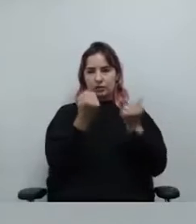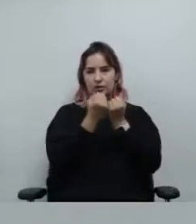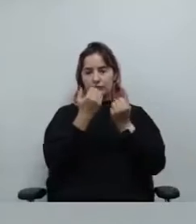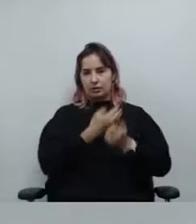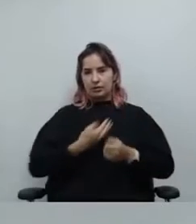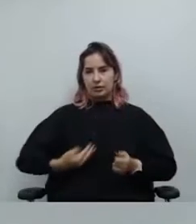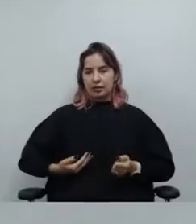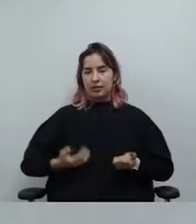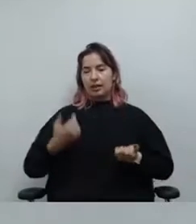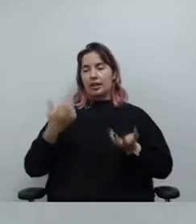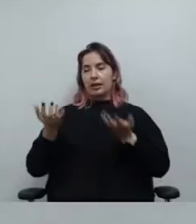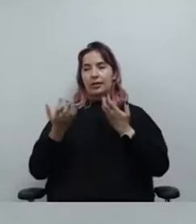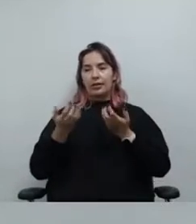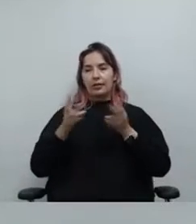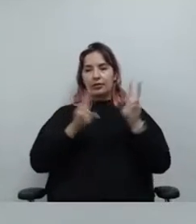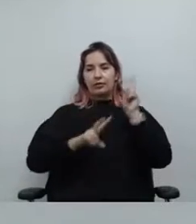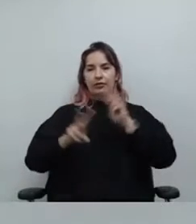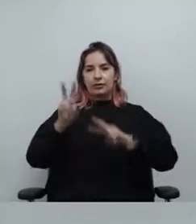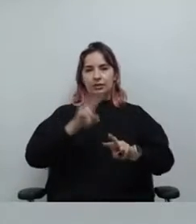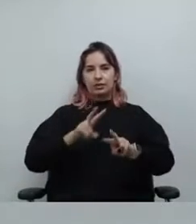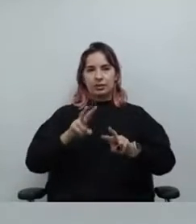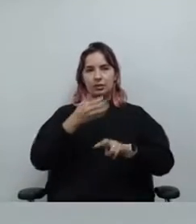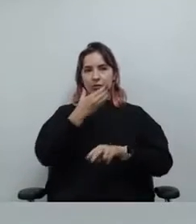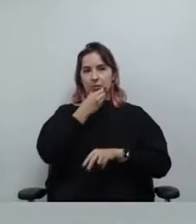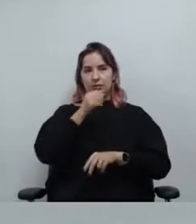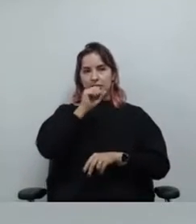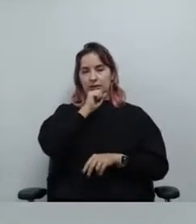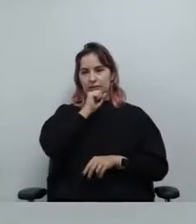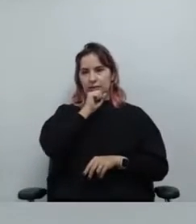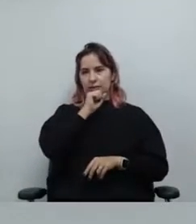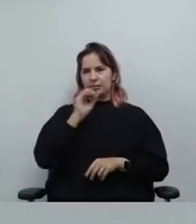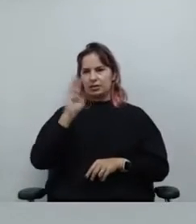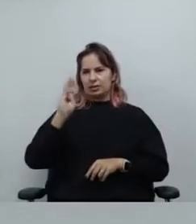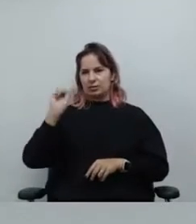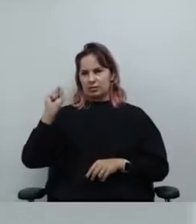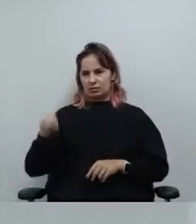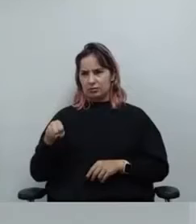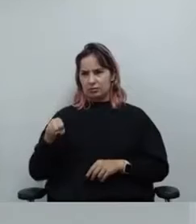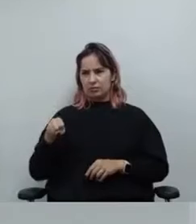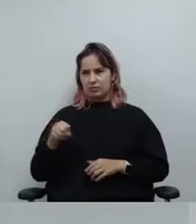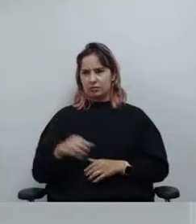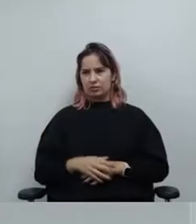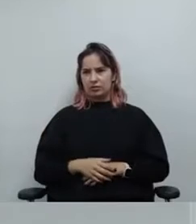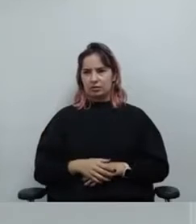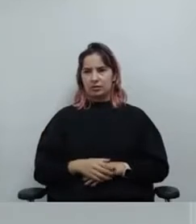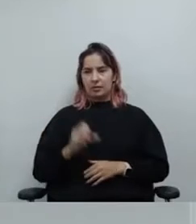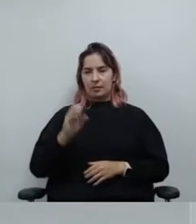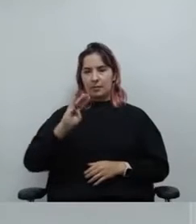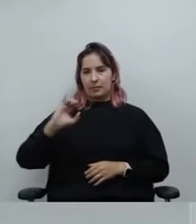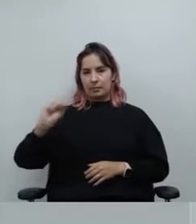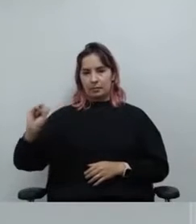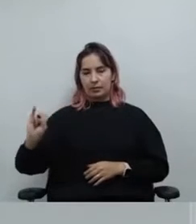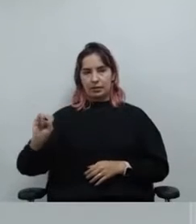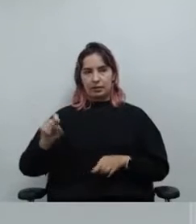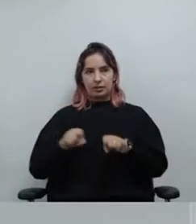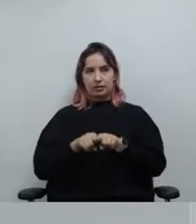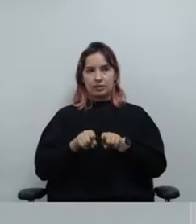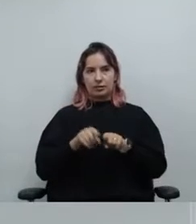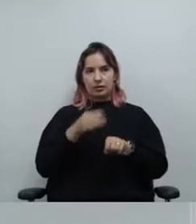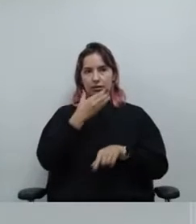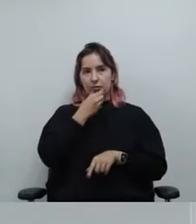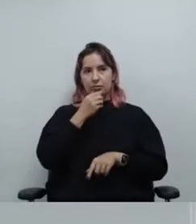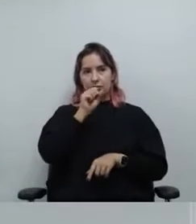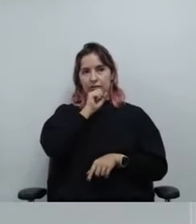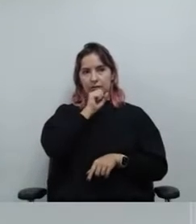clamar por visibilidade dessa paternidade bissexual que está tentando exercer a esperada e saudável paternidade